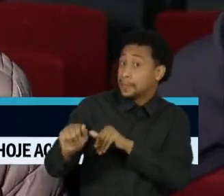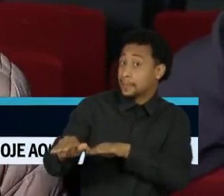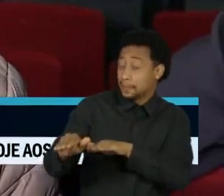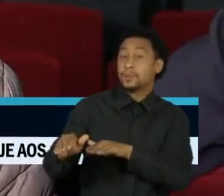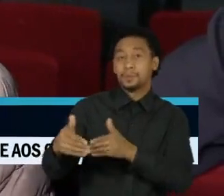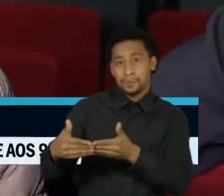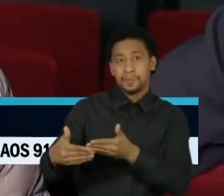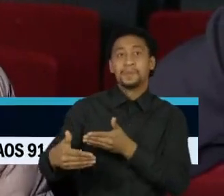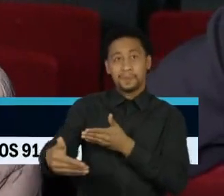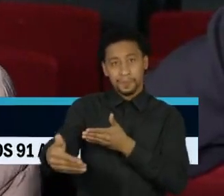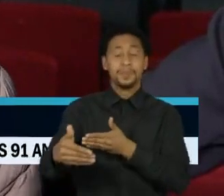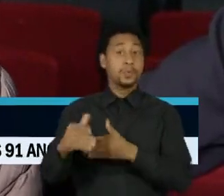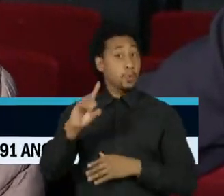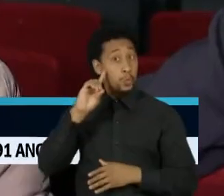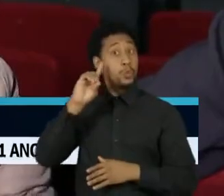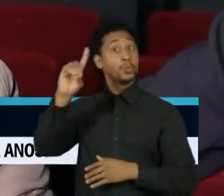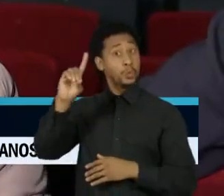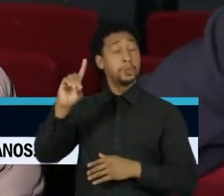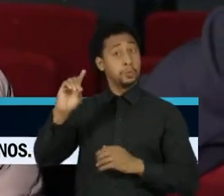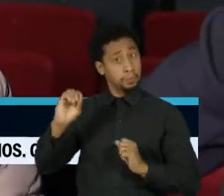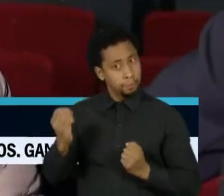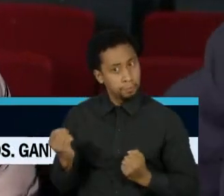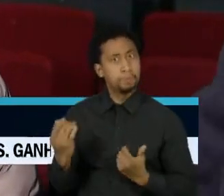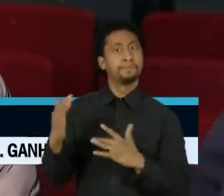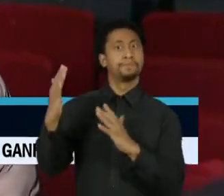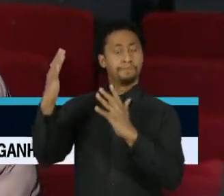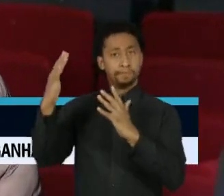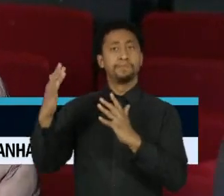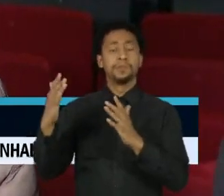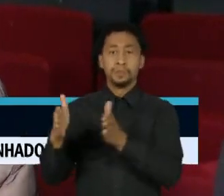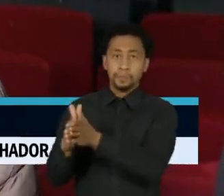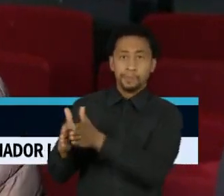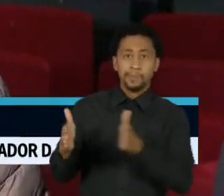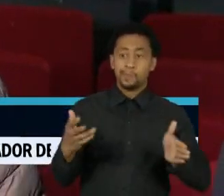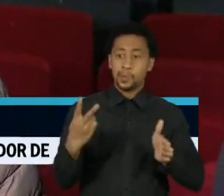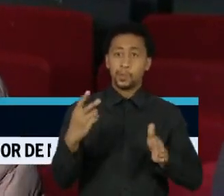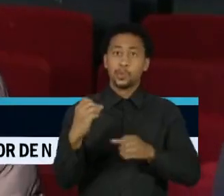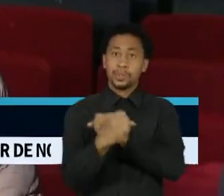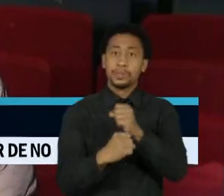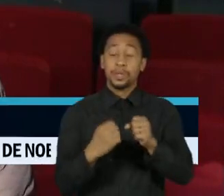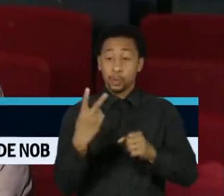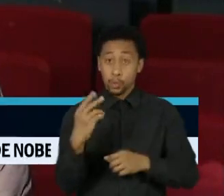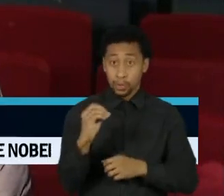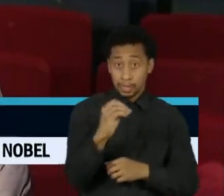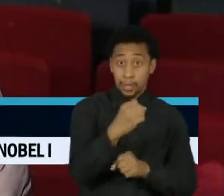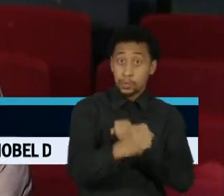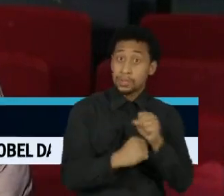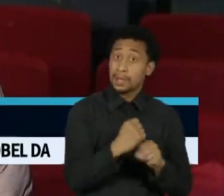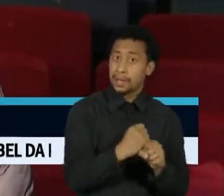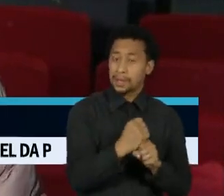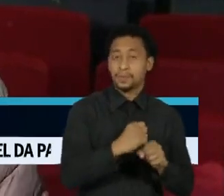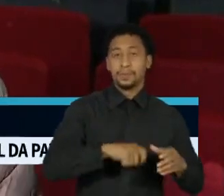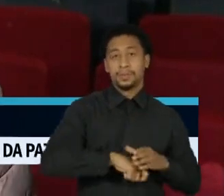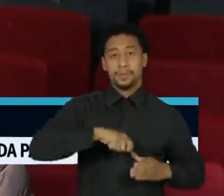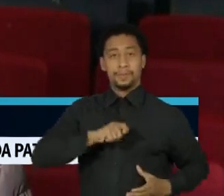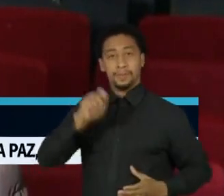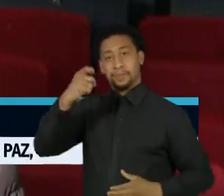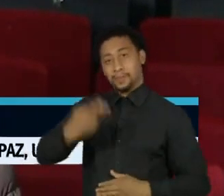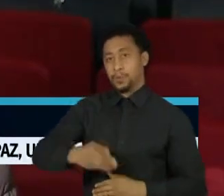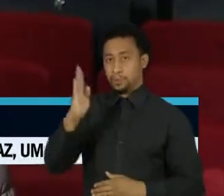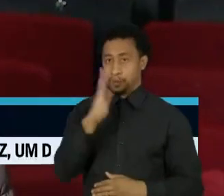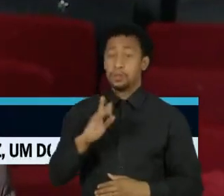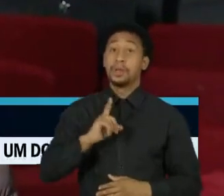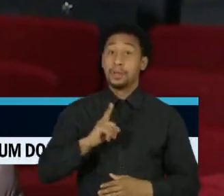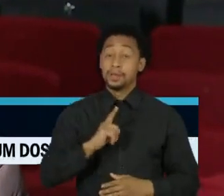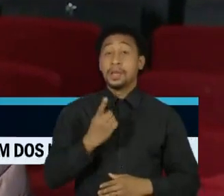Justamente na data em que o Brasil comemora o Bicentenário da Independência São 16 episódios que vão ao